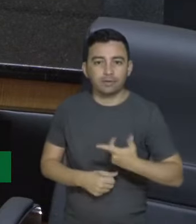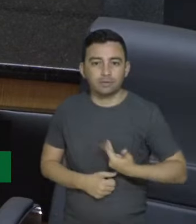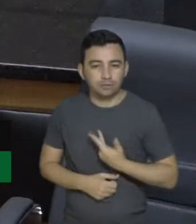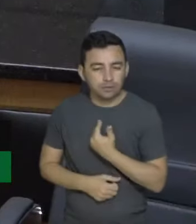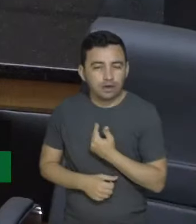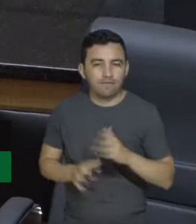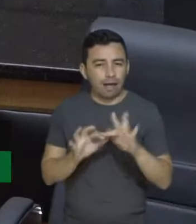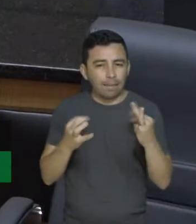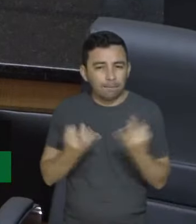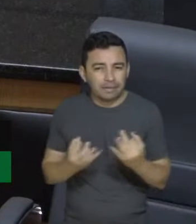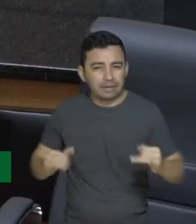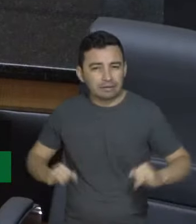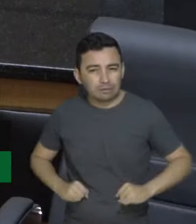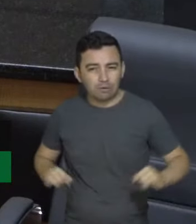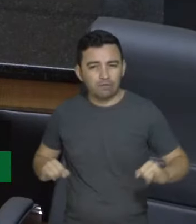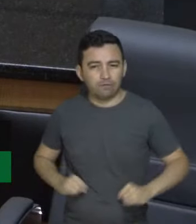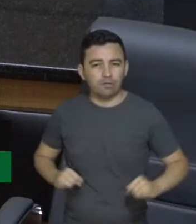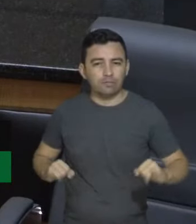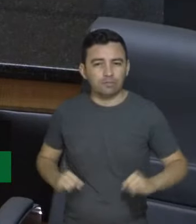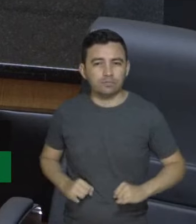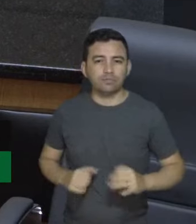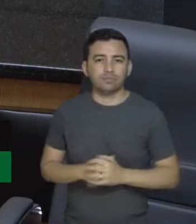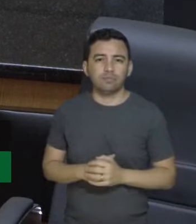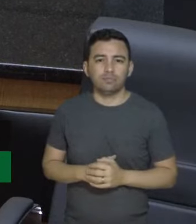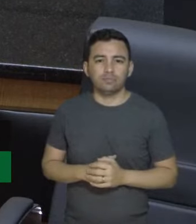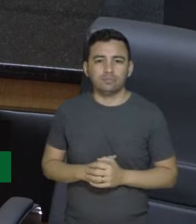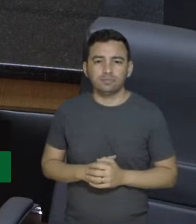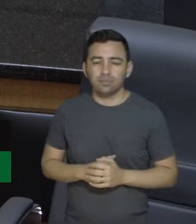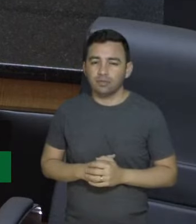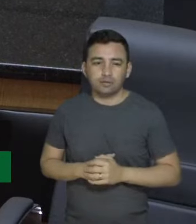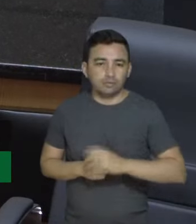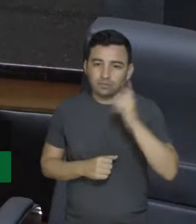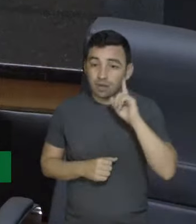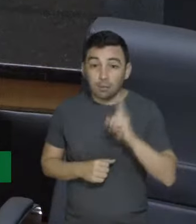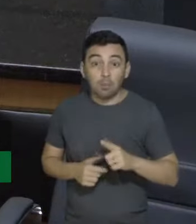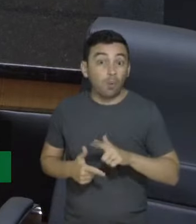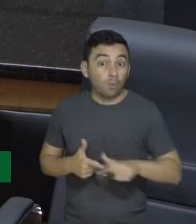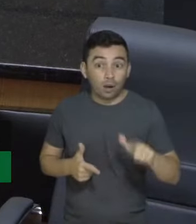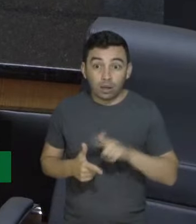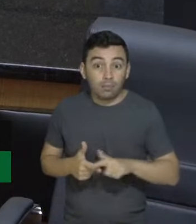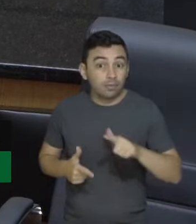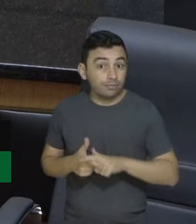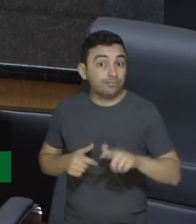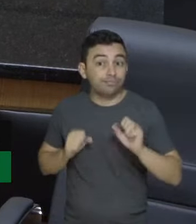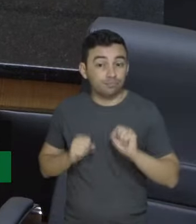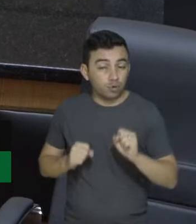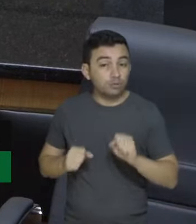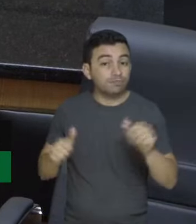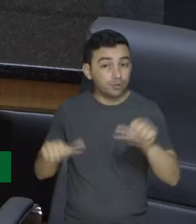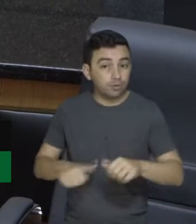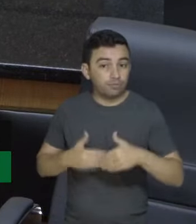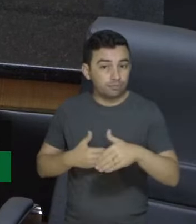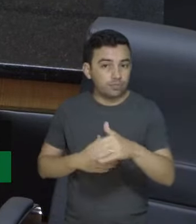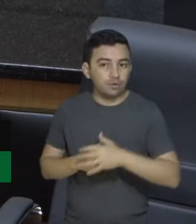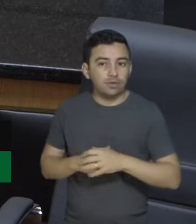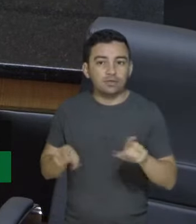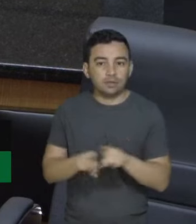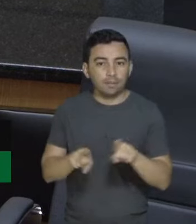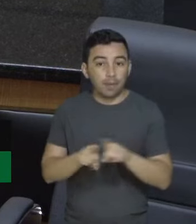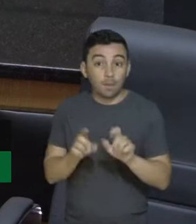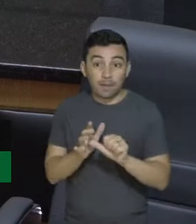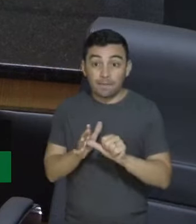famílias sofrendo, não se tem ideia do problema que isso desencadeia. E o primeiro